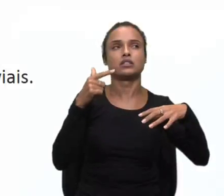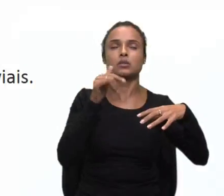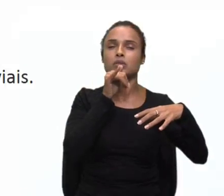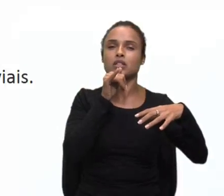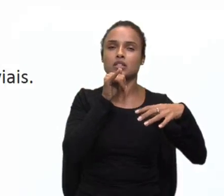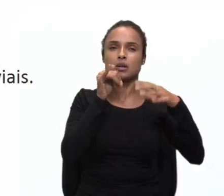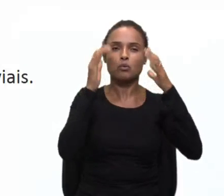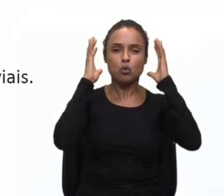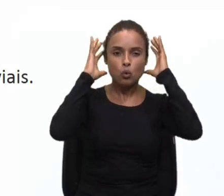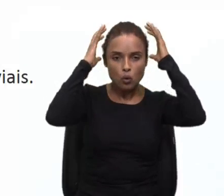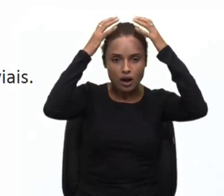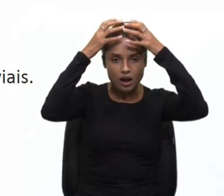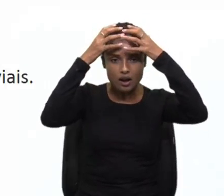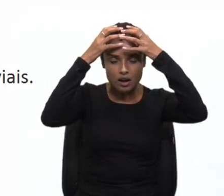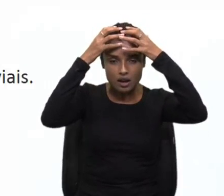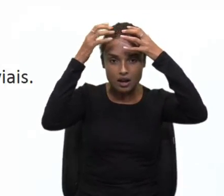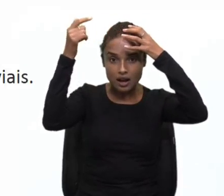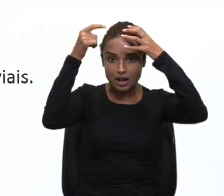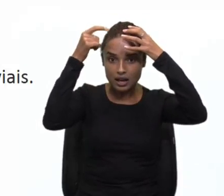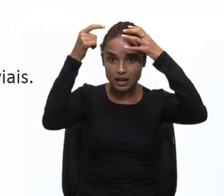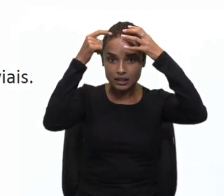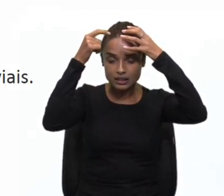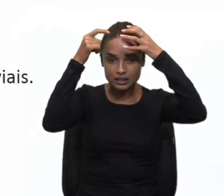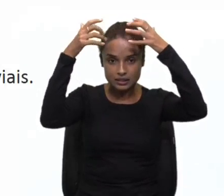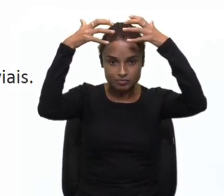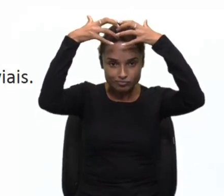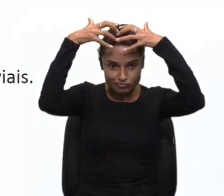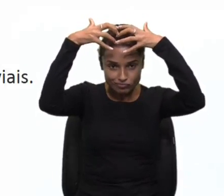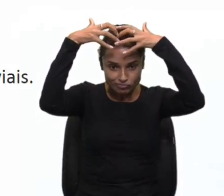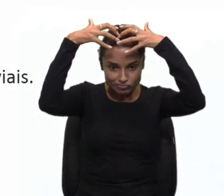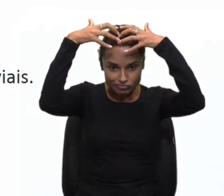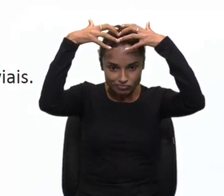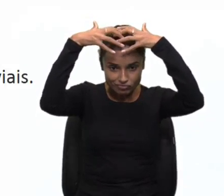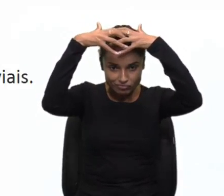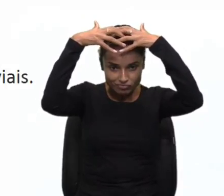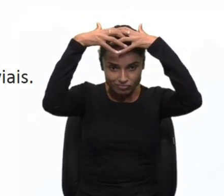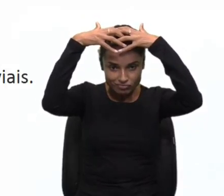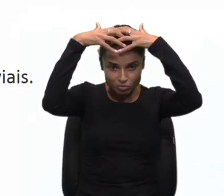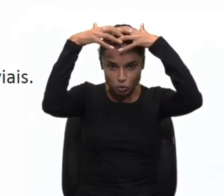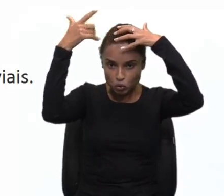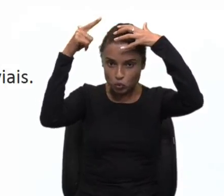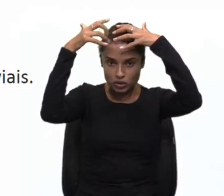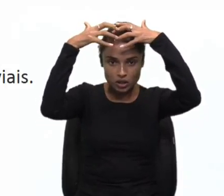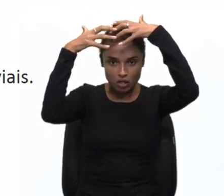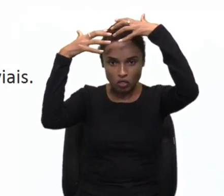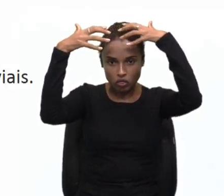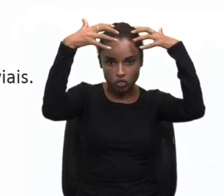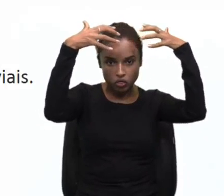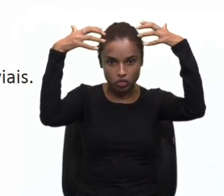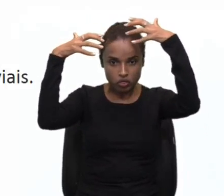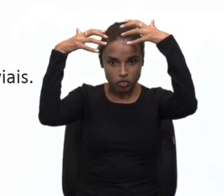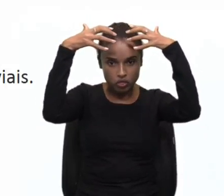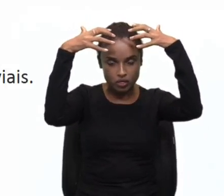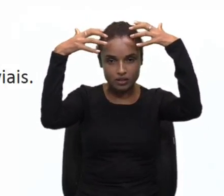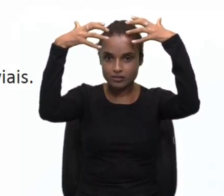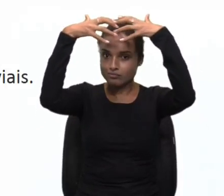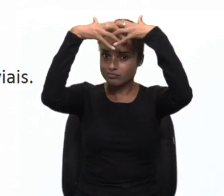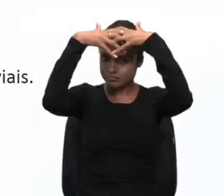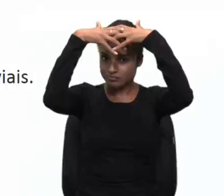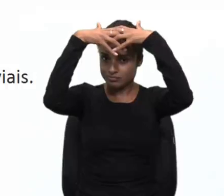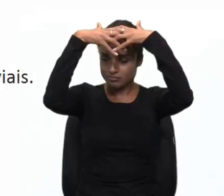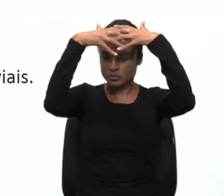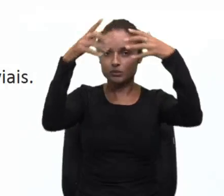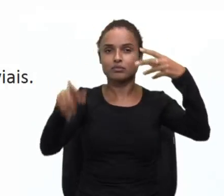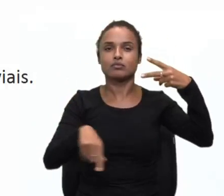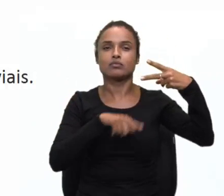exemplo. A articulação cartilaginosa, aqui eu já tenho um movimento limitado. Se eu tenho um movimento limitado, eu tenho um certo